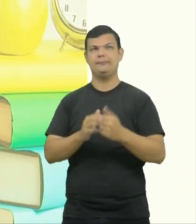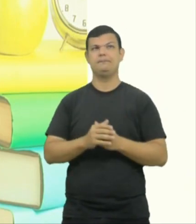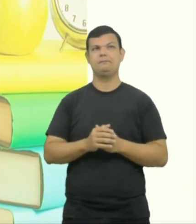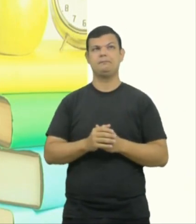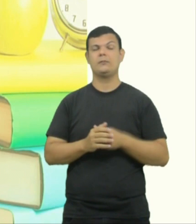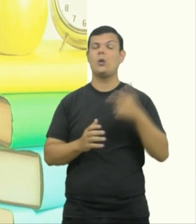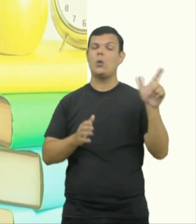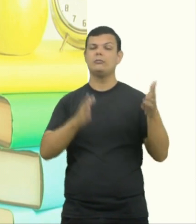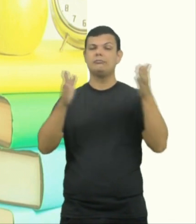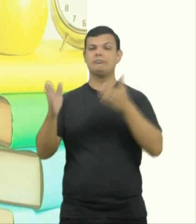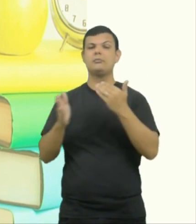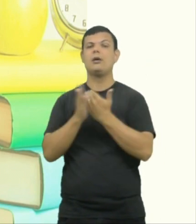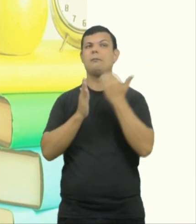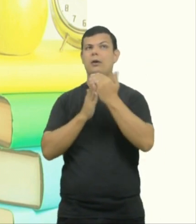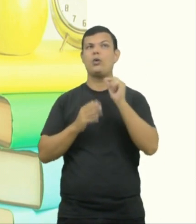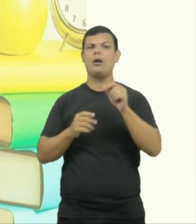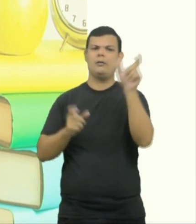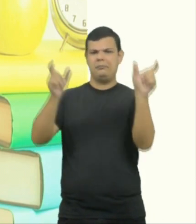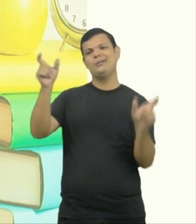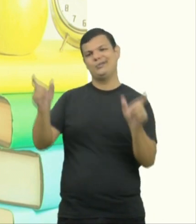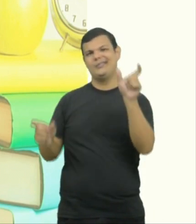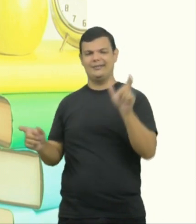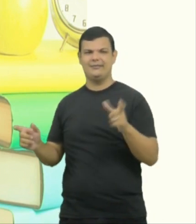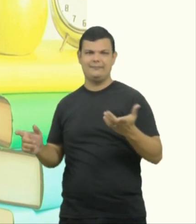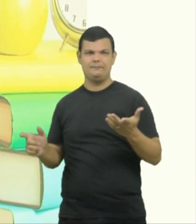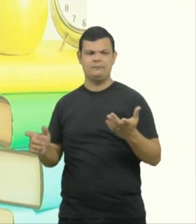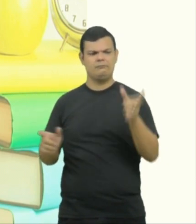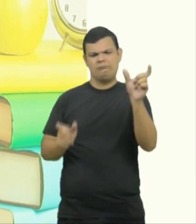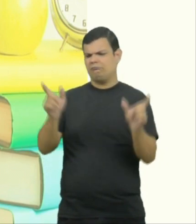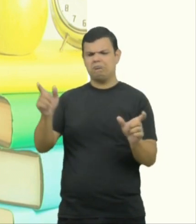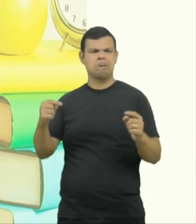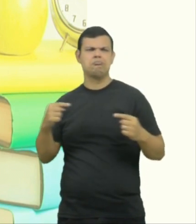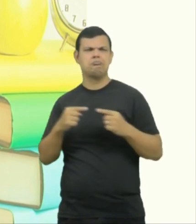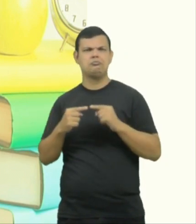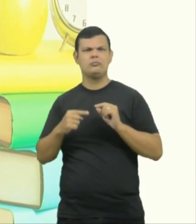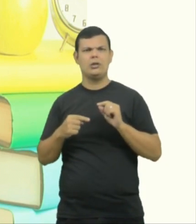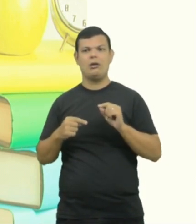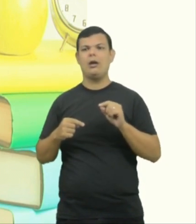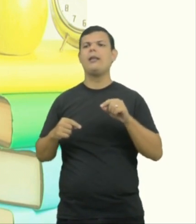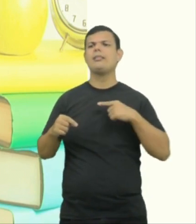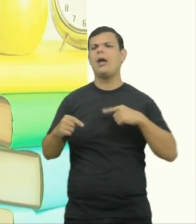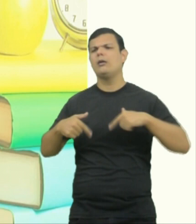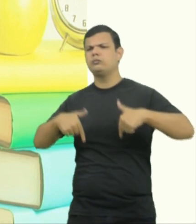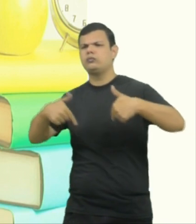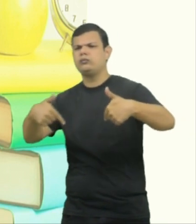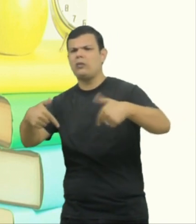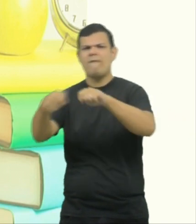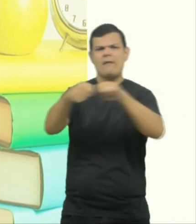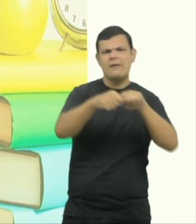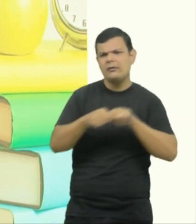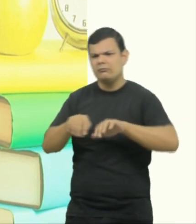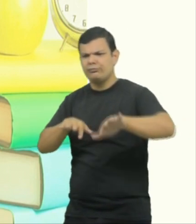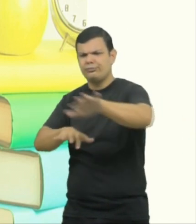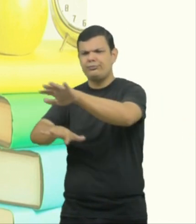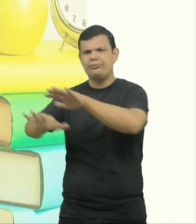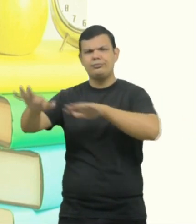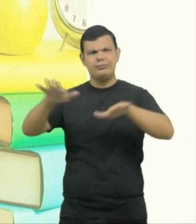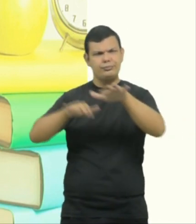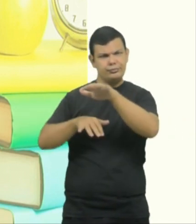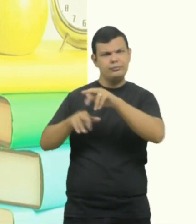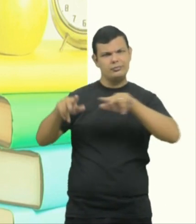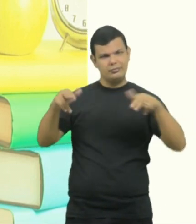nós temos são as próprias personagens, né? Esse elemento corresponde aos seres que executam e sofrem ações durante o enredo